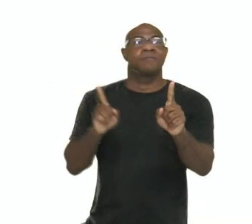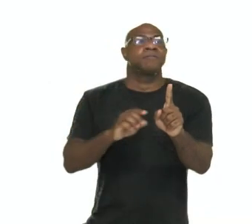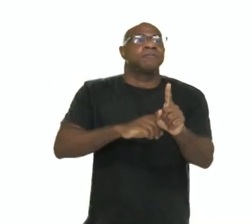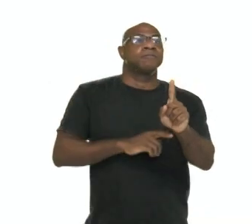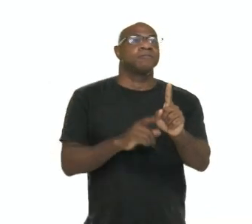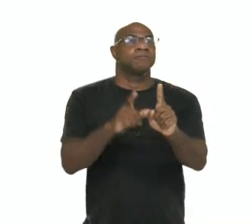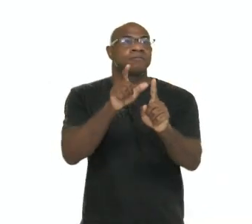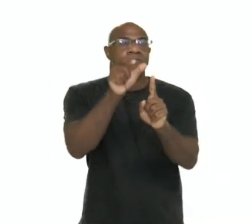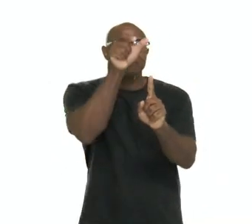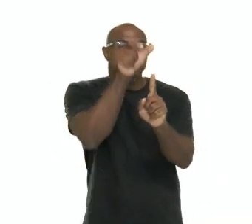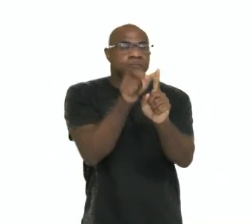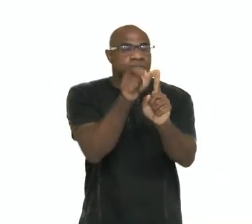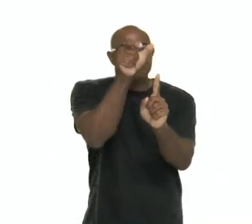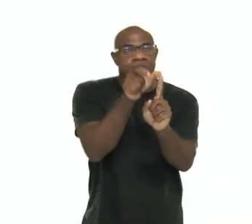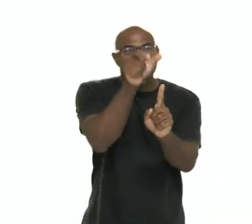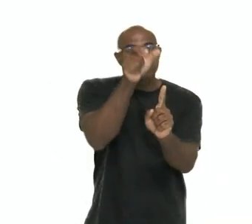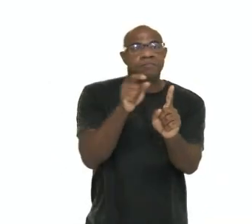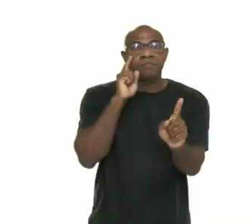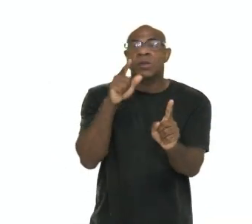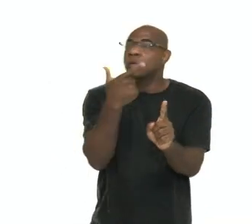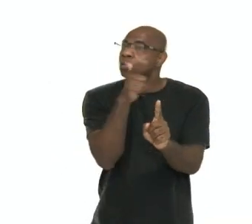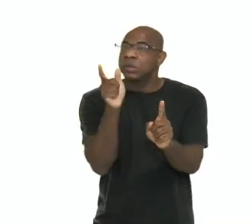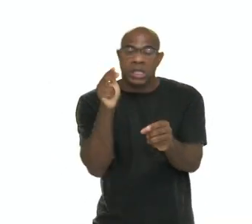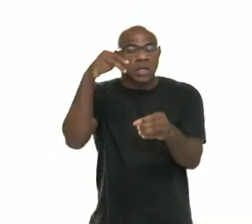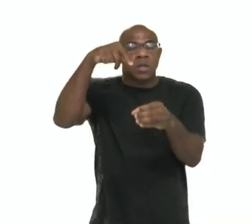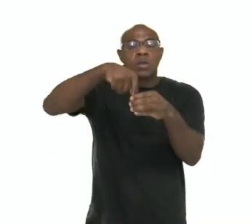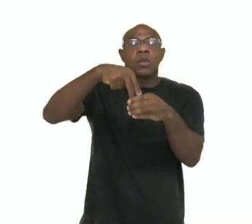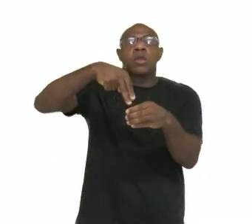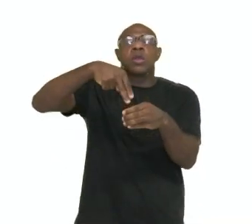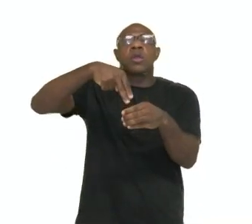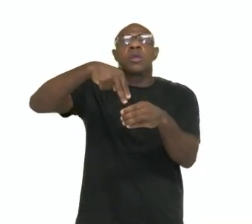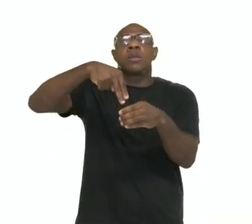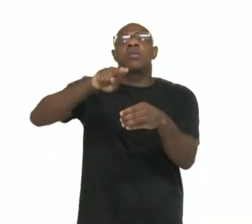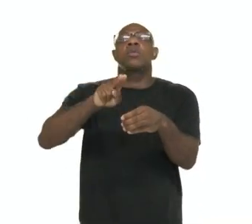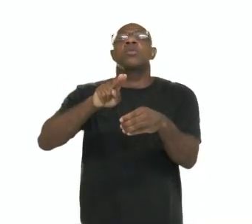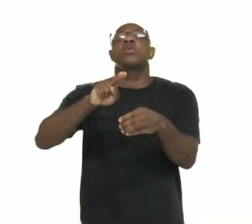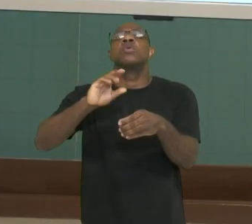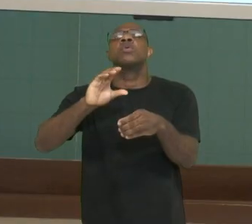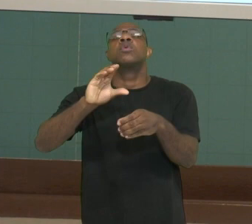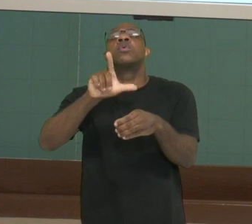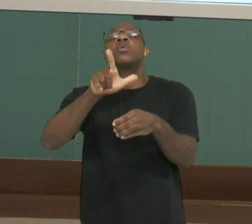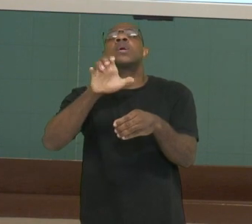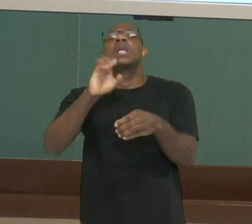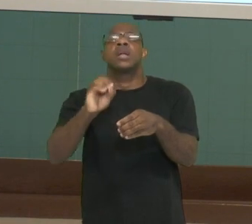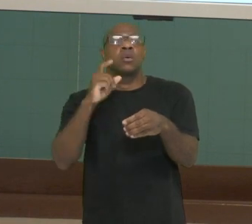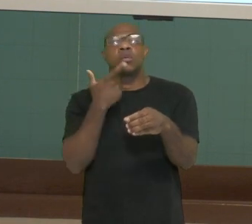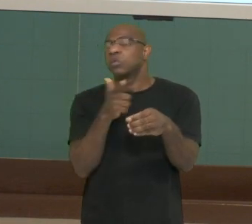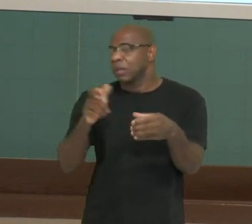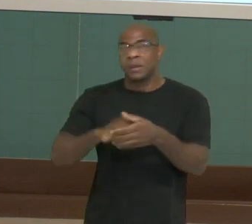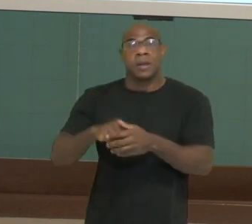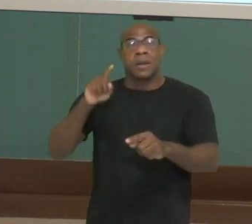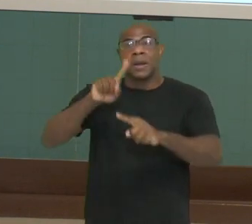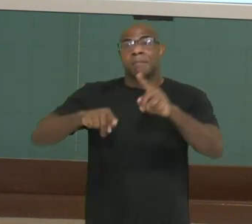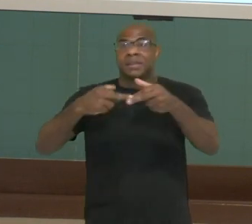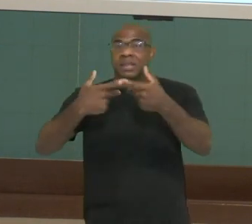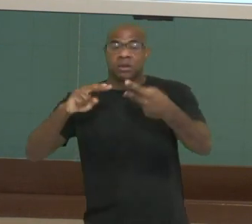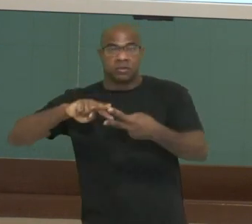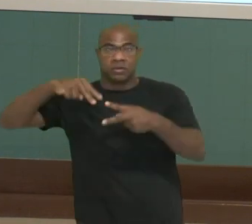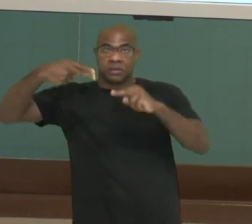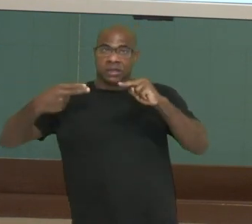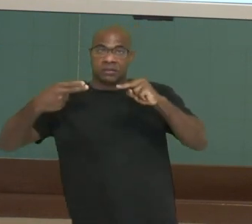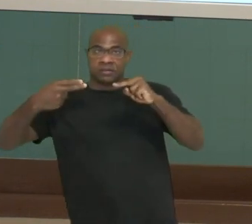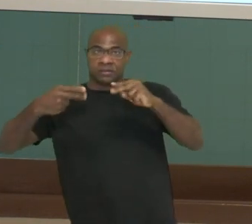soltinho, porque ele não tem o núcleo, não esqueçam disso. O material genético na célula